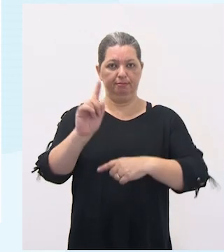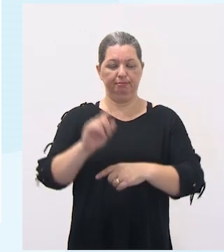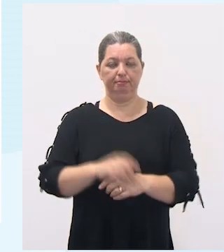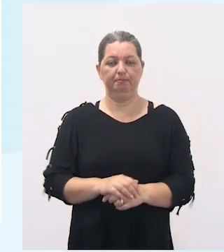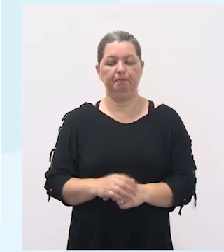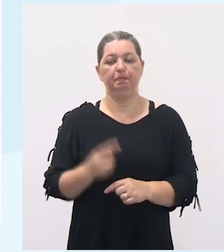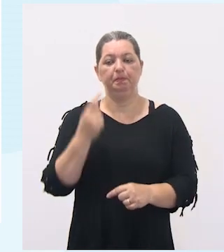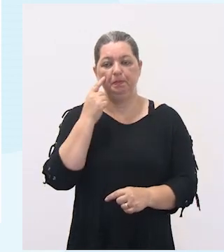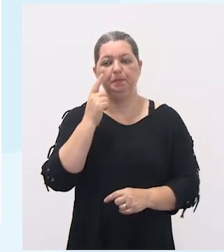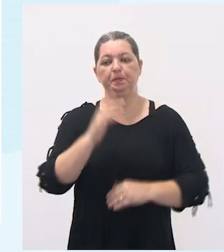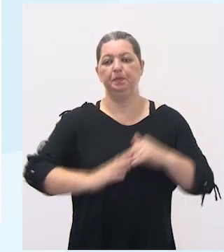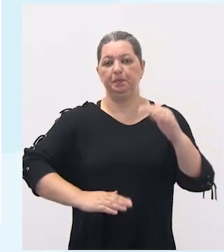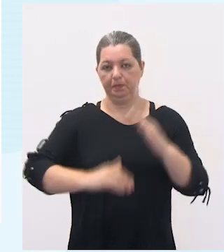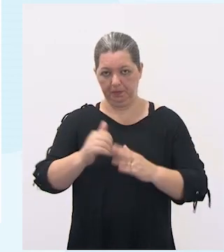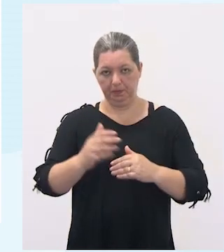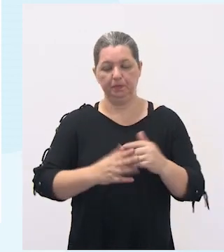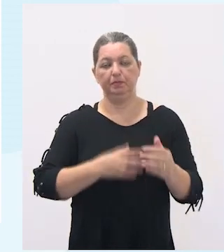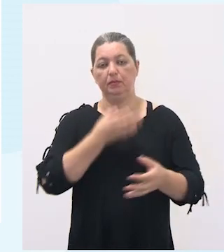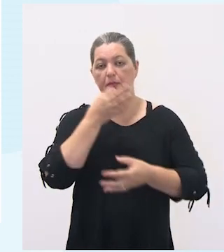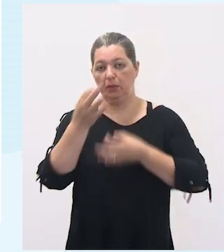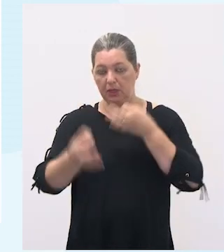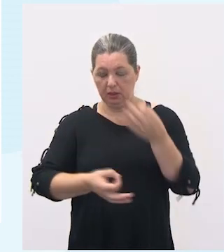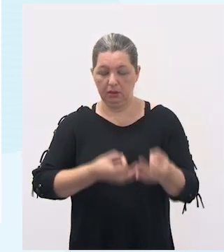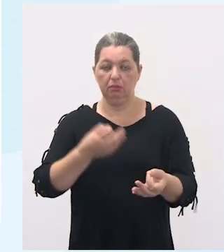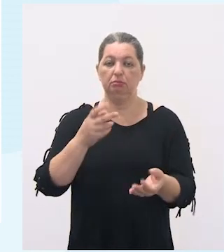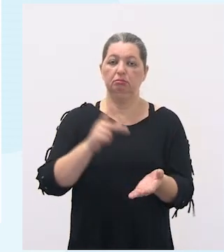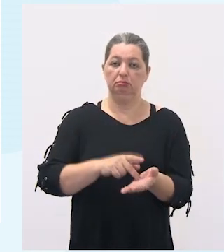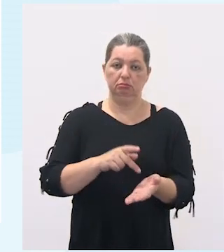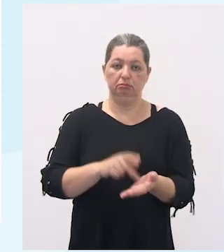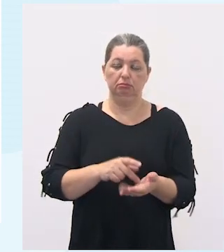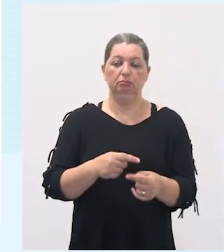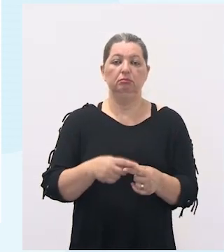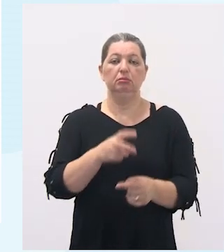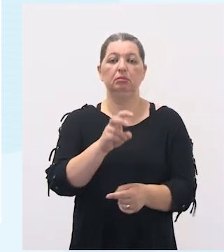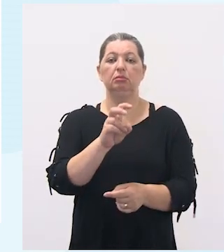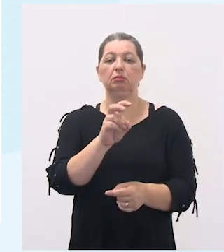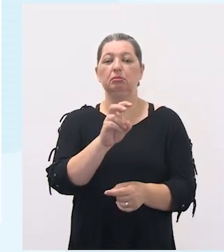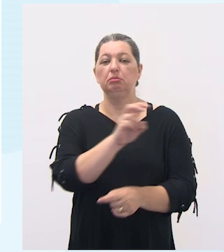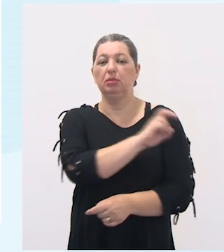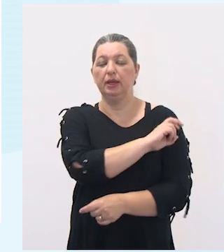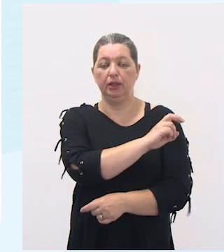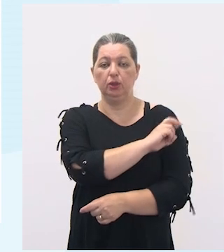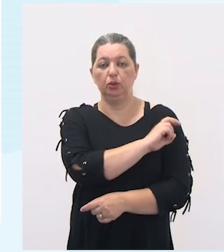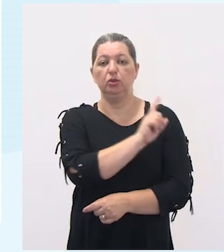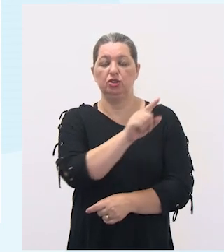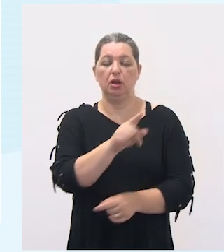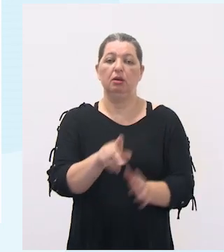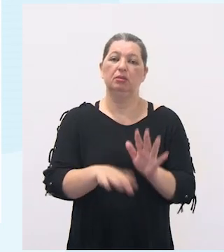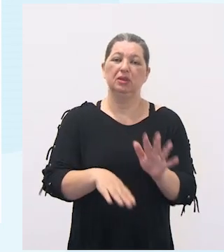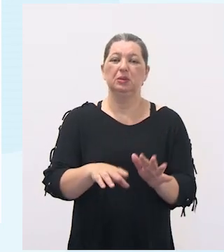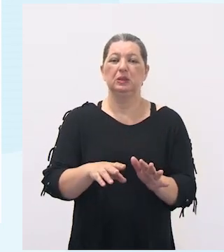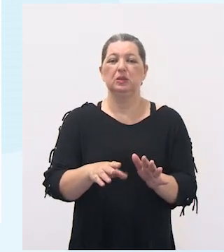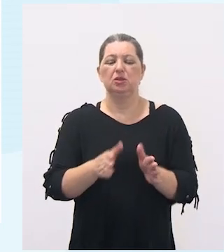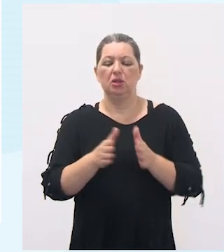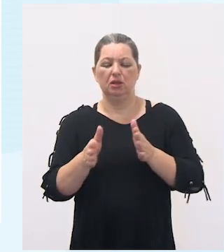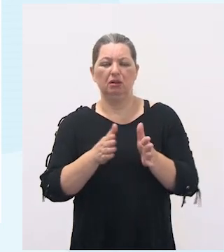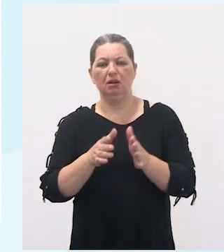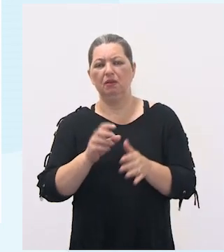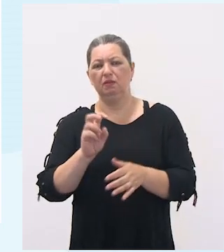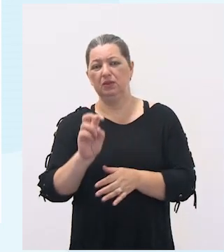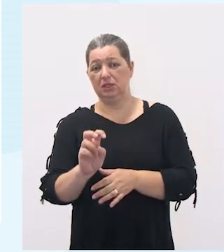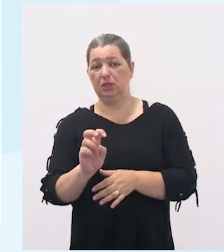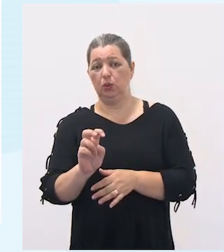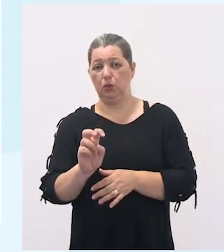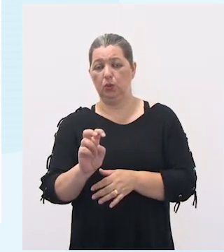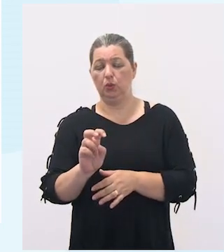habilidade aqui, diferenciar opinião e fato. No 5º ano, essa habilidade está no intervalo do nível 5. O que isso quer